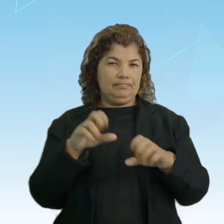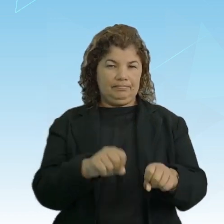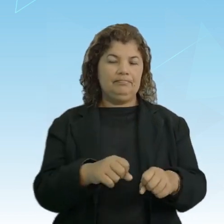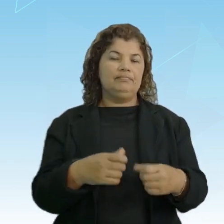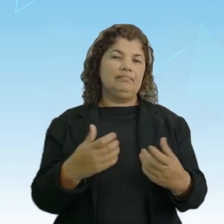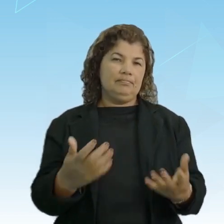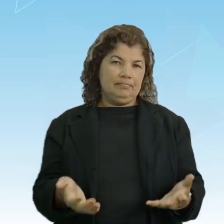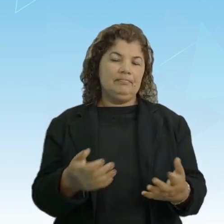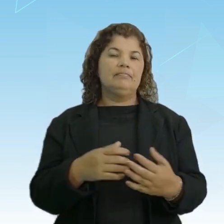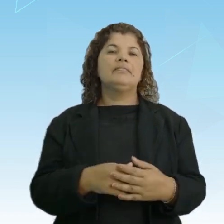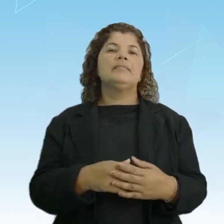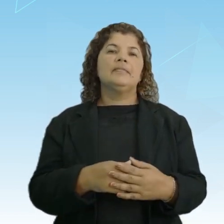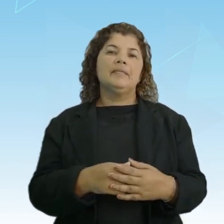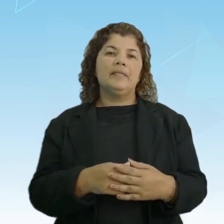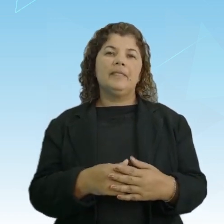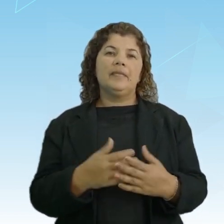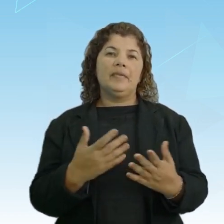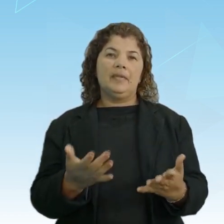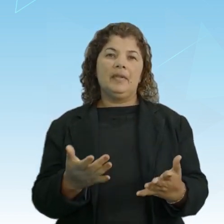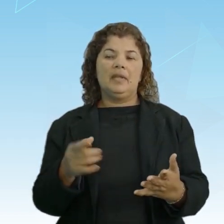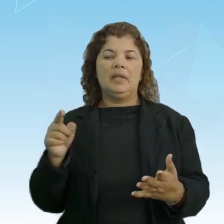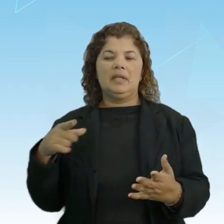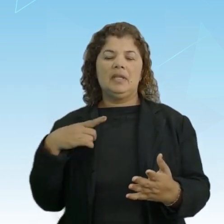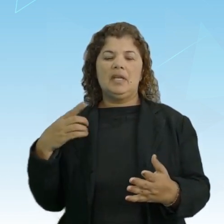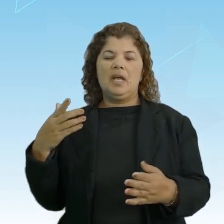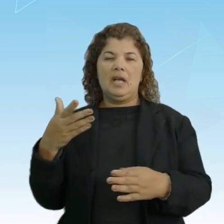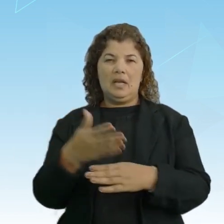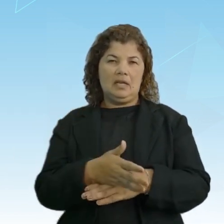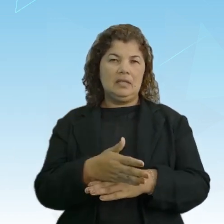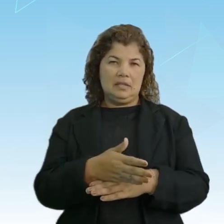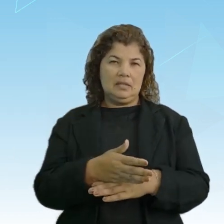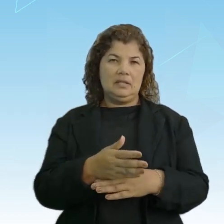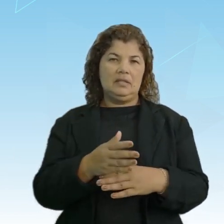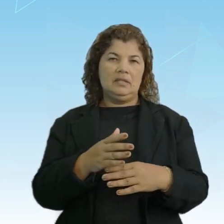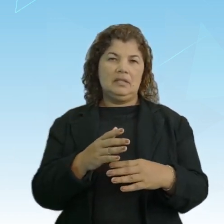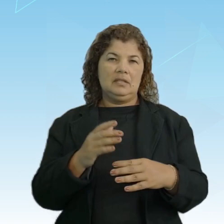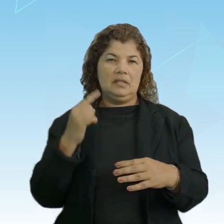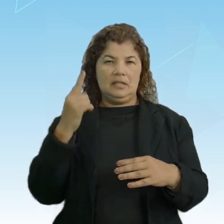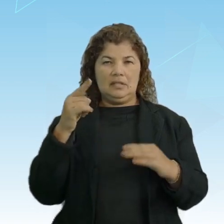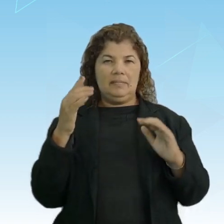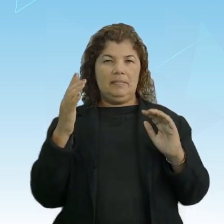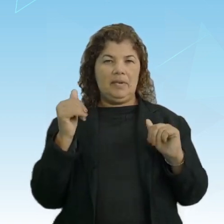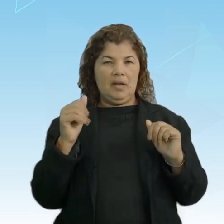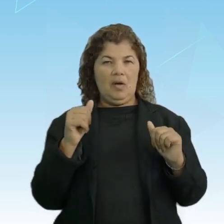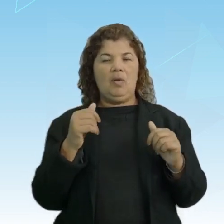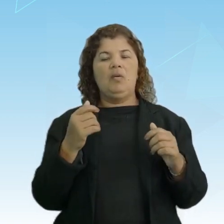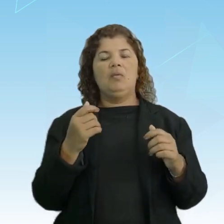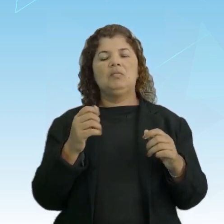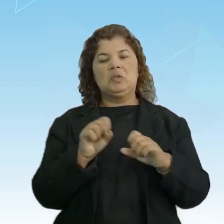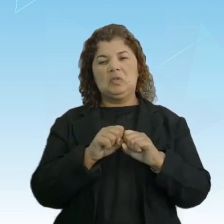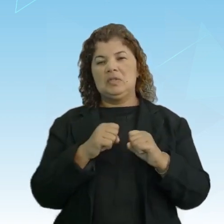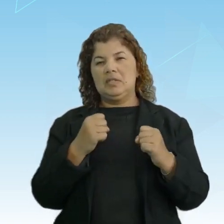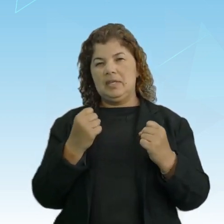ressaltamos, né, a entrada aí dos espanhóis, né, nas grandes sociedades,